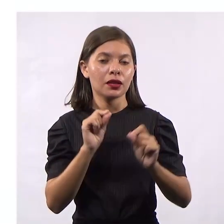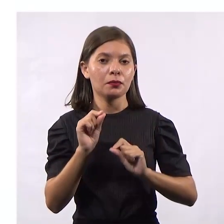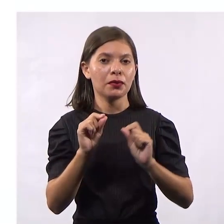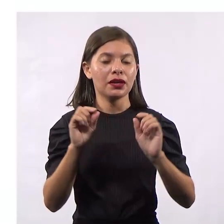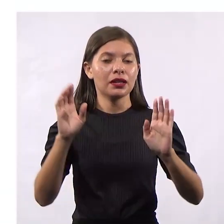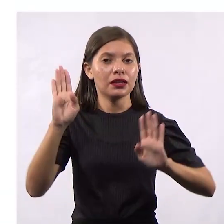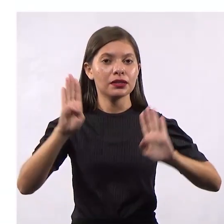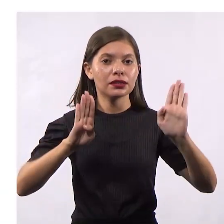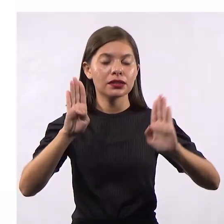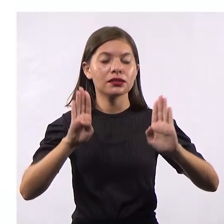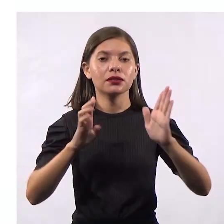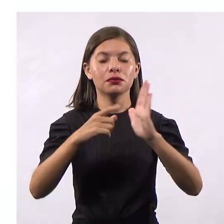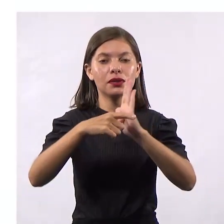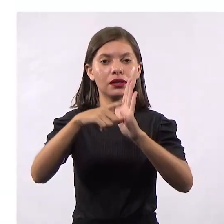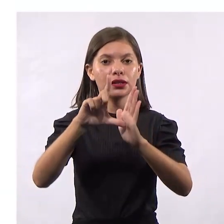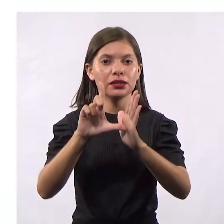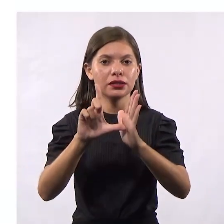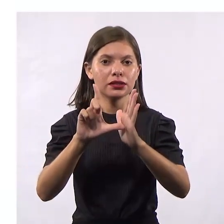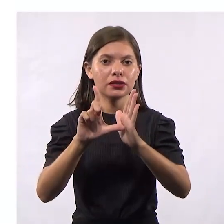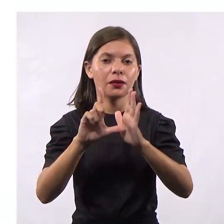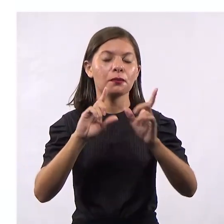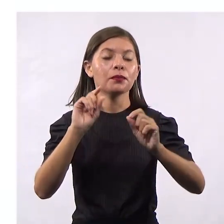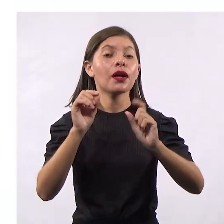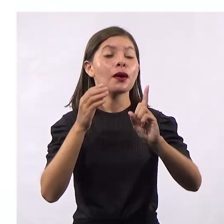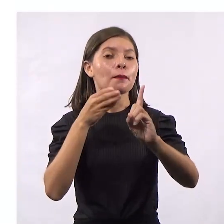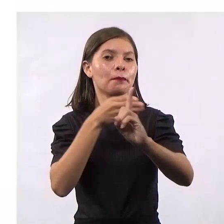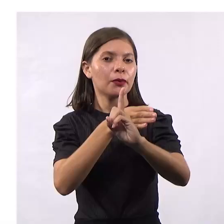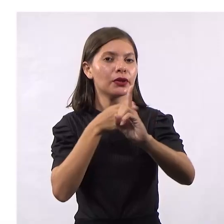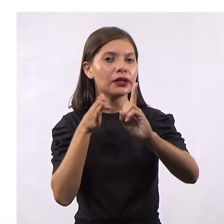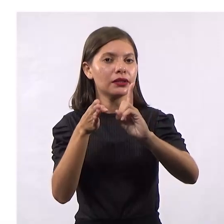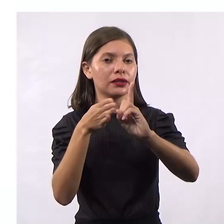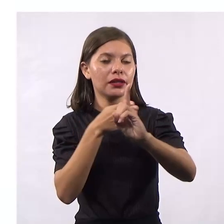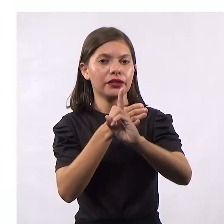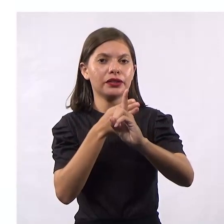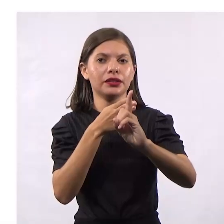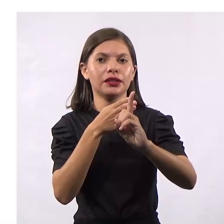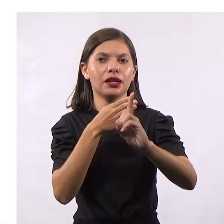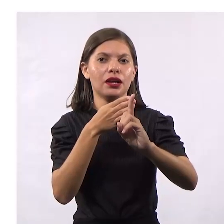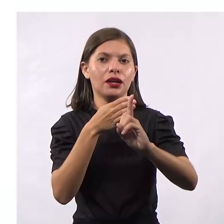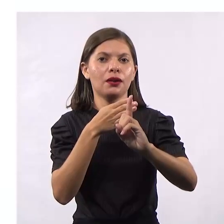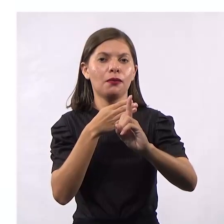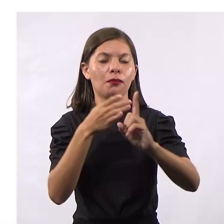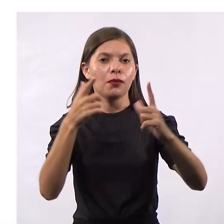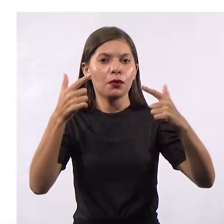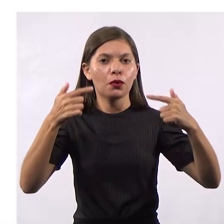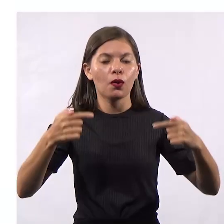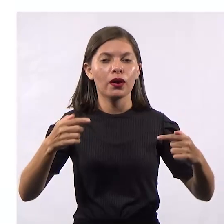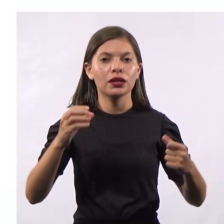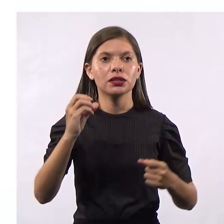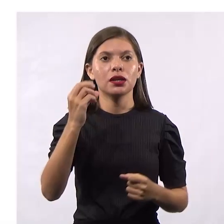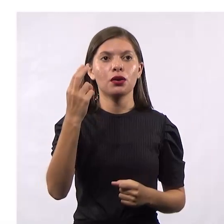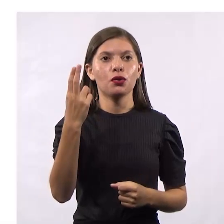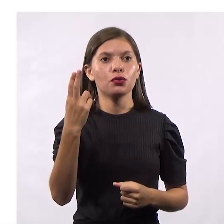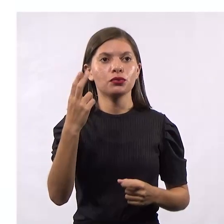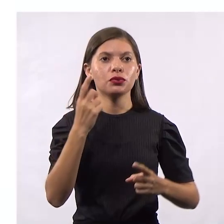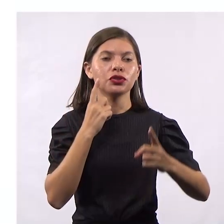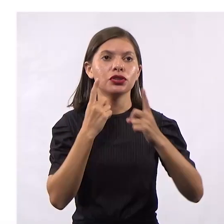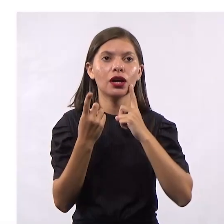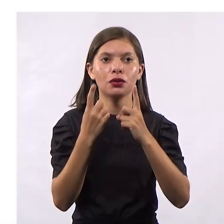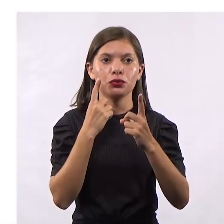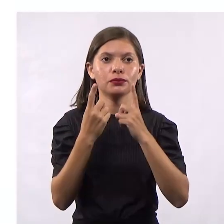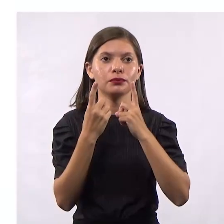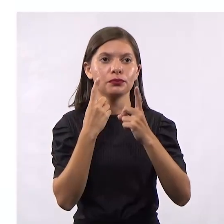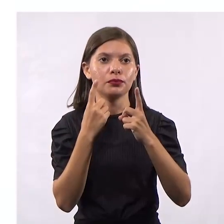concedente, mediante uma licitação prévia, que vai ser na modalidade concorrência ou diálogo